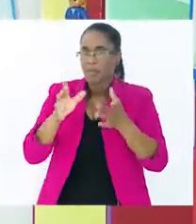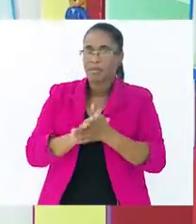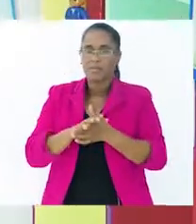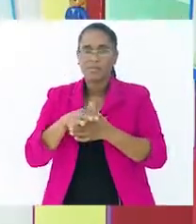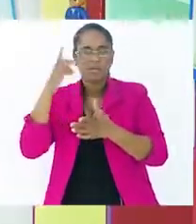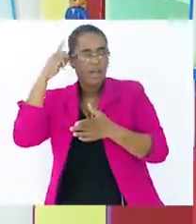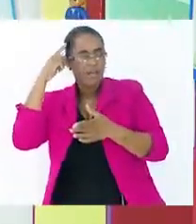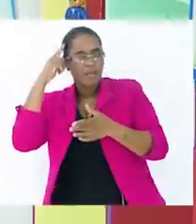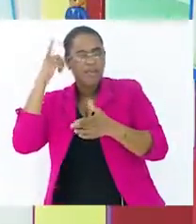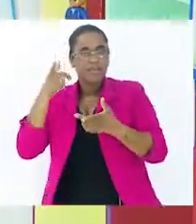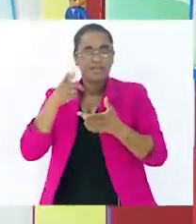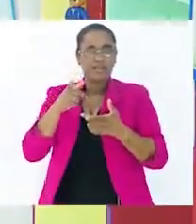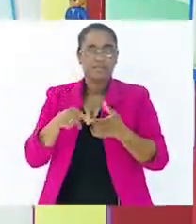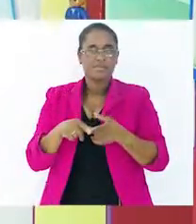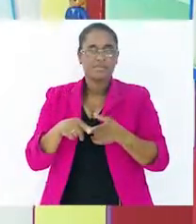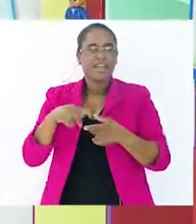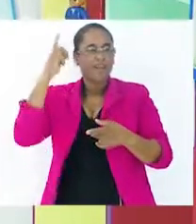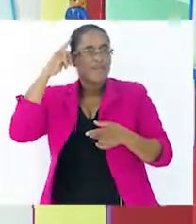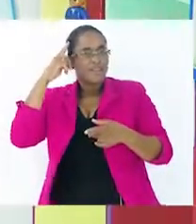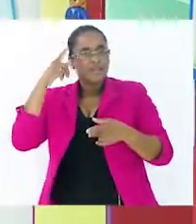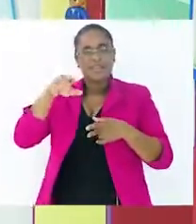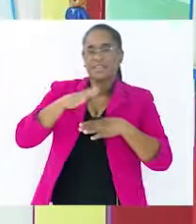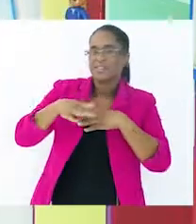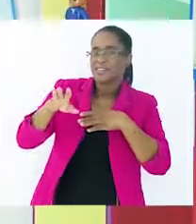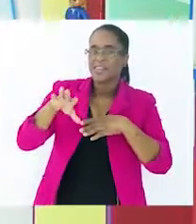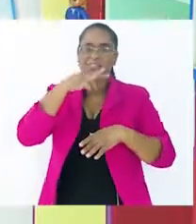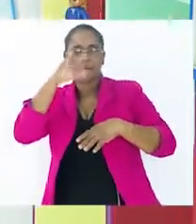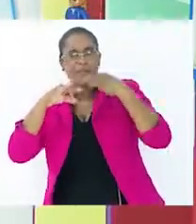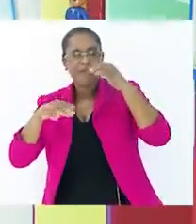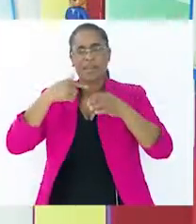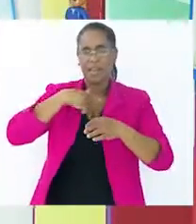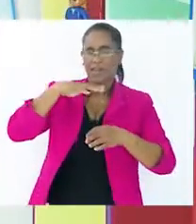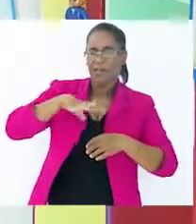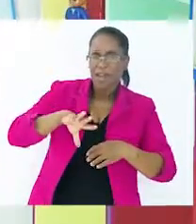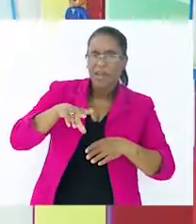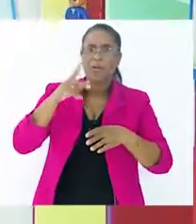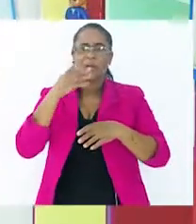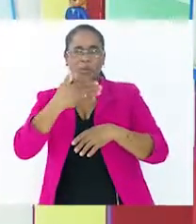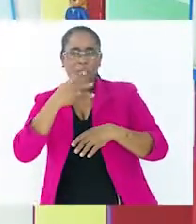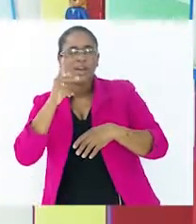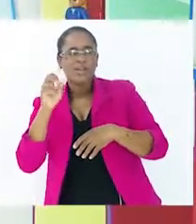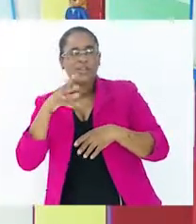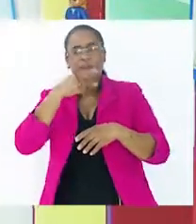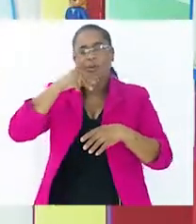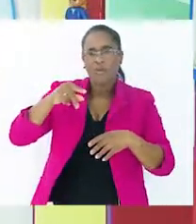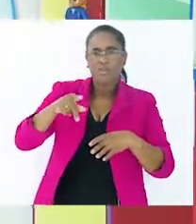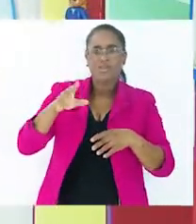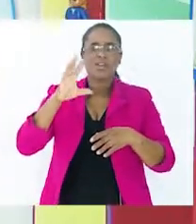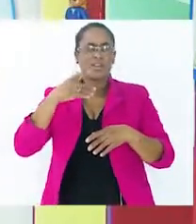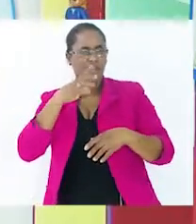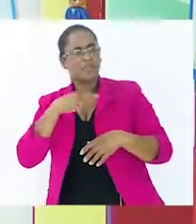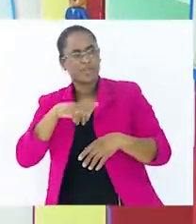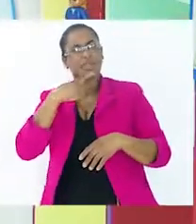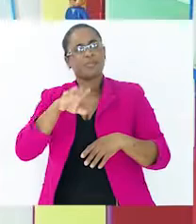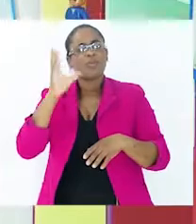casa. Quero 1 quilo de arroz. Quero 1 quilo de arroz. Quero 1 quilo de arroz. Ao chegar ao pé